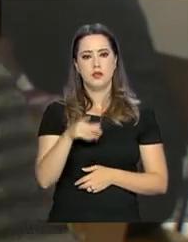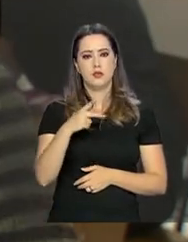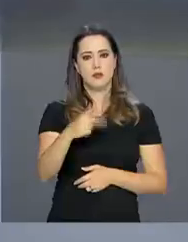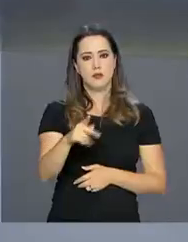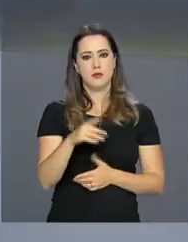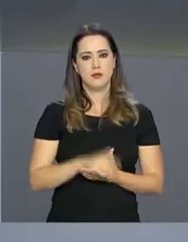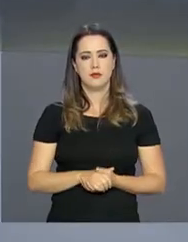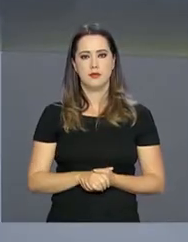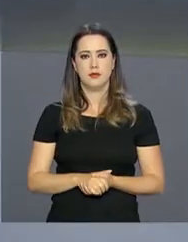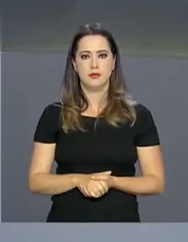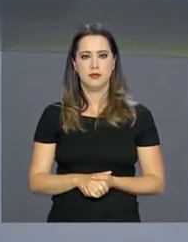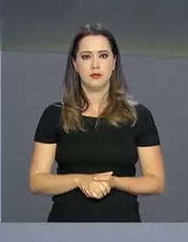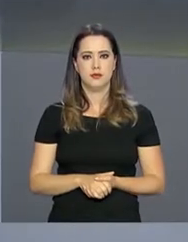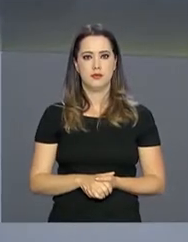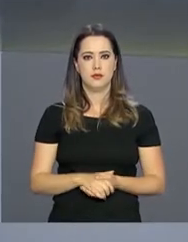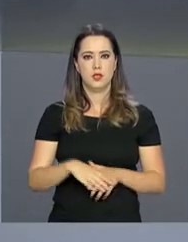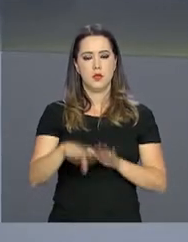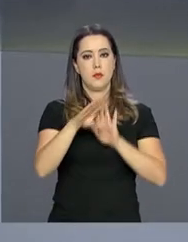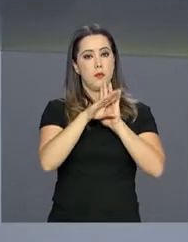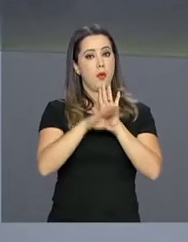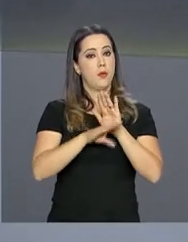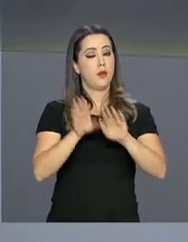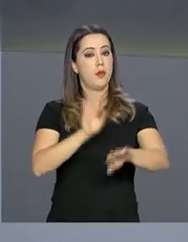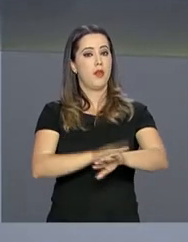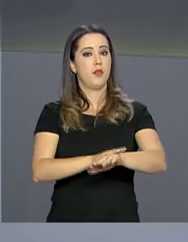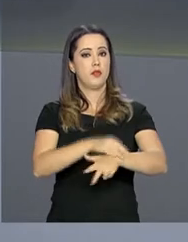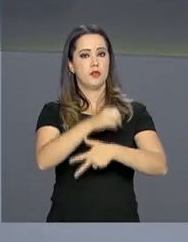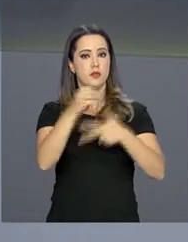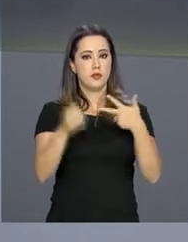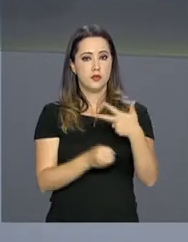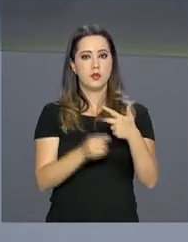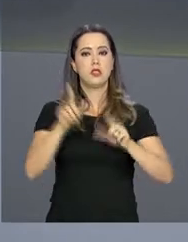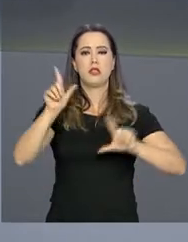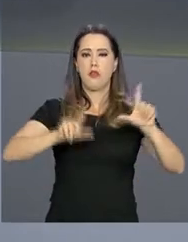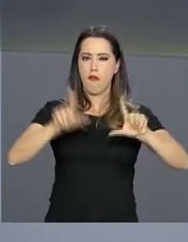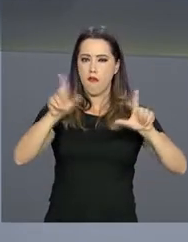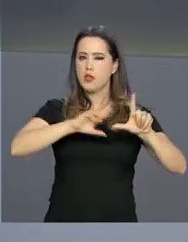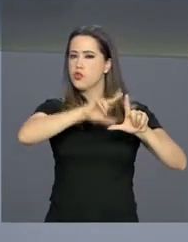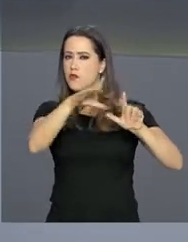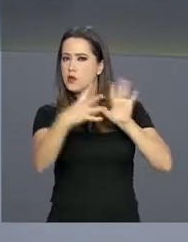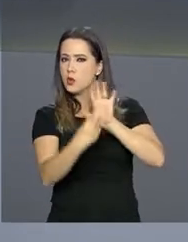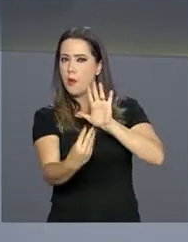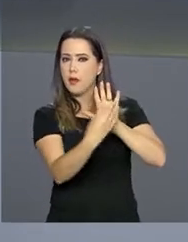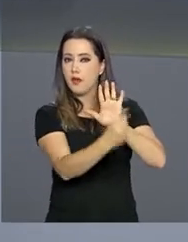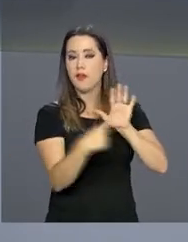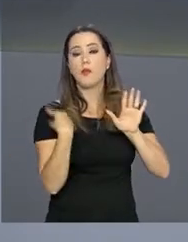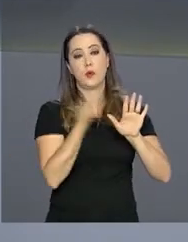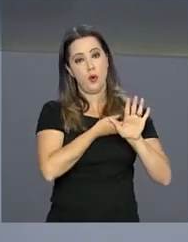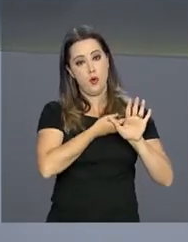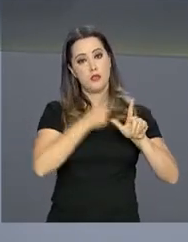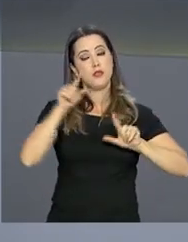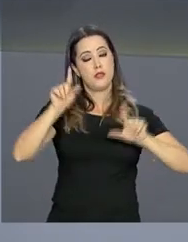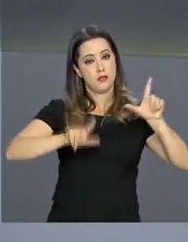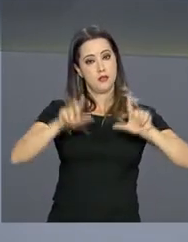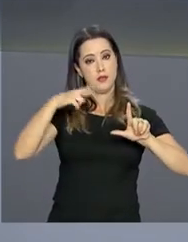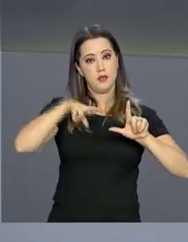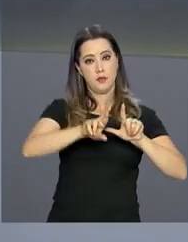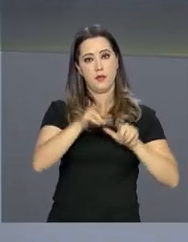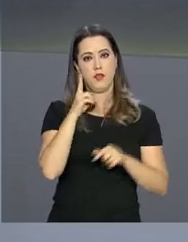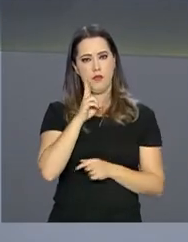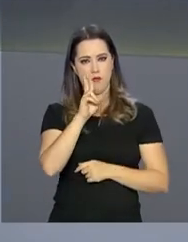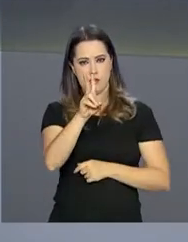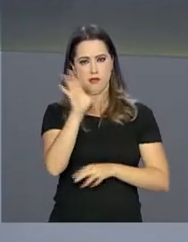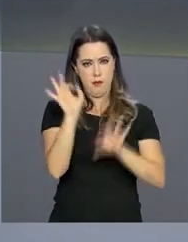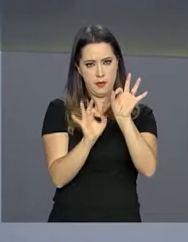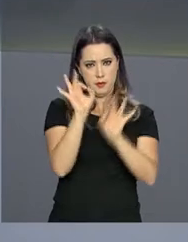ele. E o programa A Hora do Enem é retransmitido por muitas emissoras, entre elas por nós, aqui na NBR. Se você